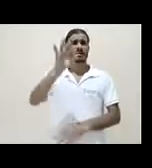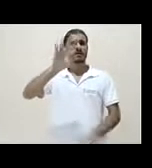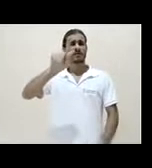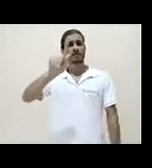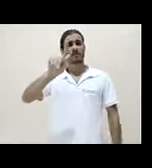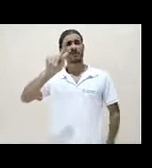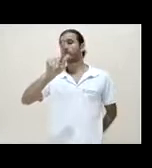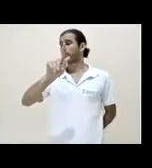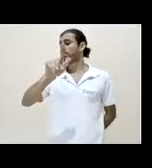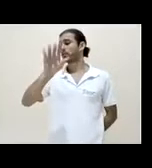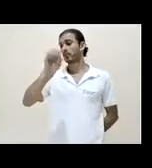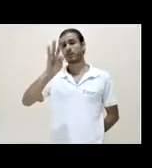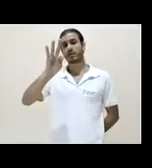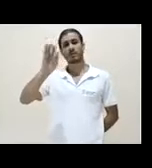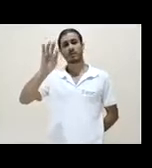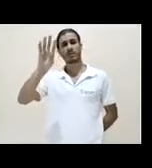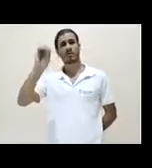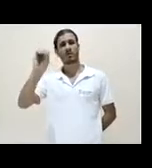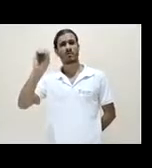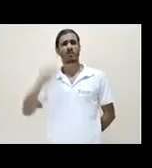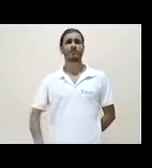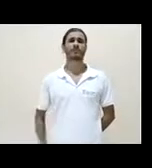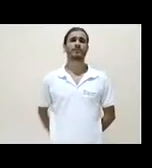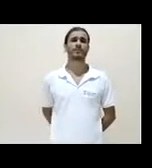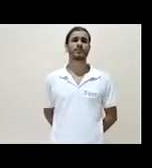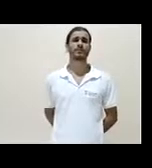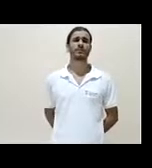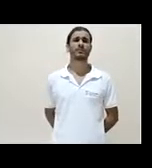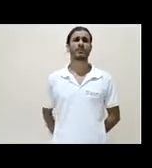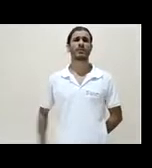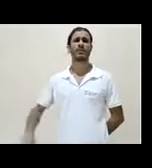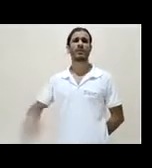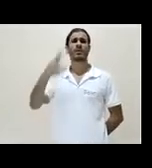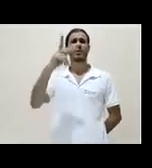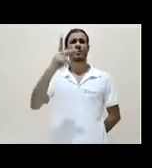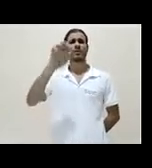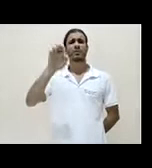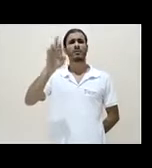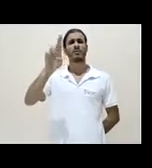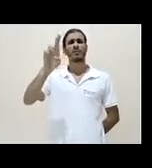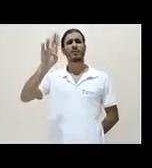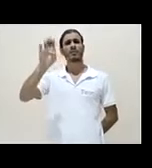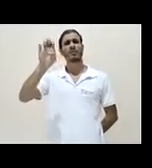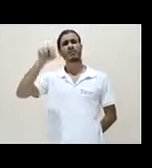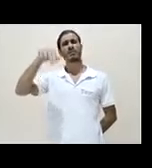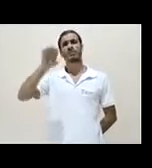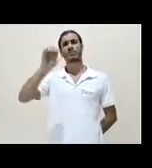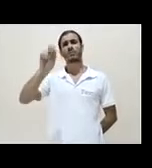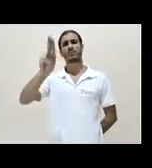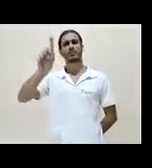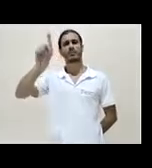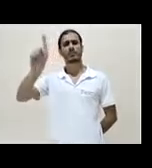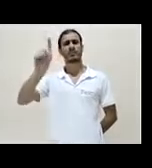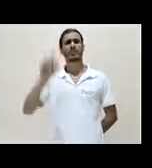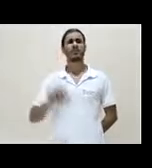o Pierno também no campo da avaliação, Saviani, e o Souza aí é no campo da BNCC.